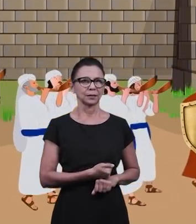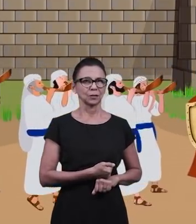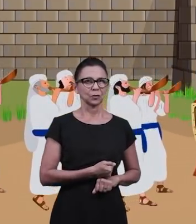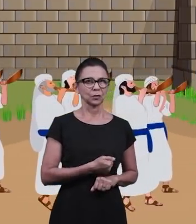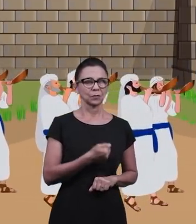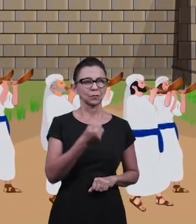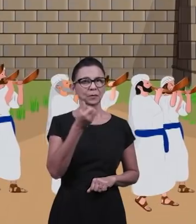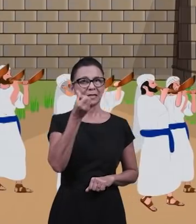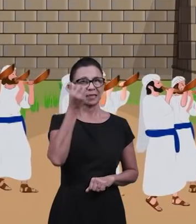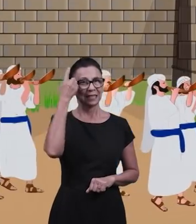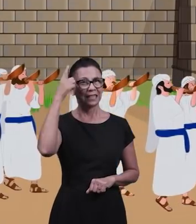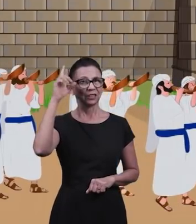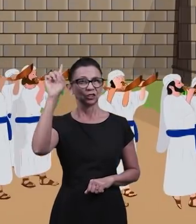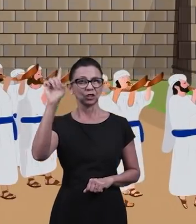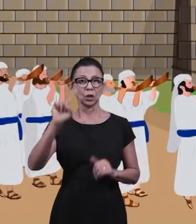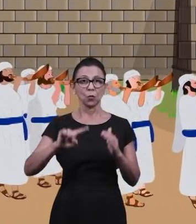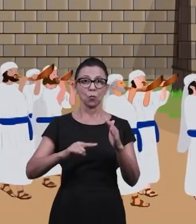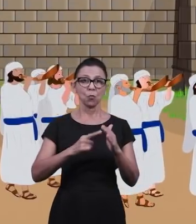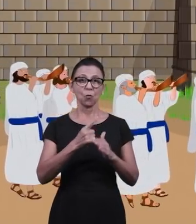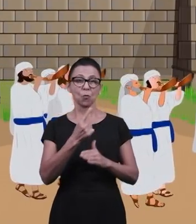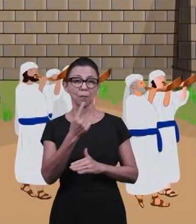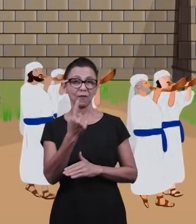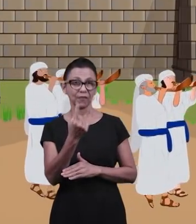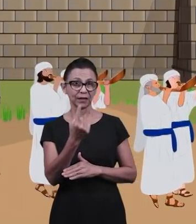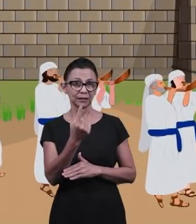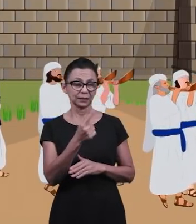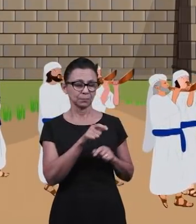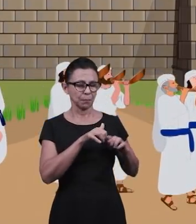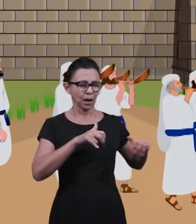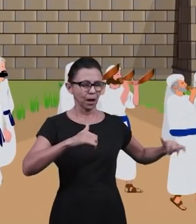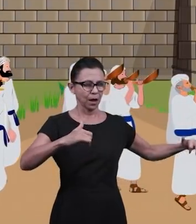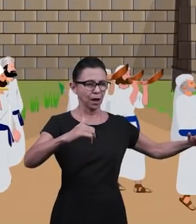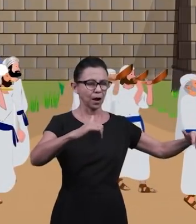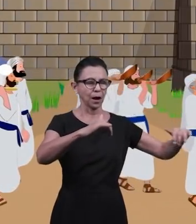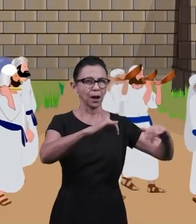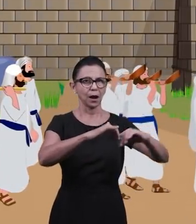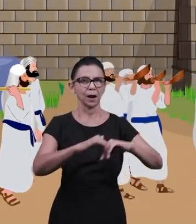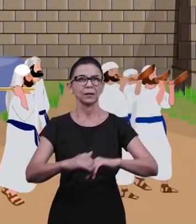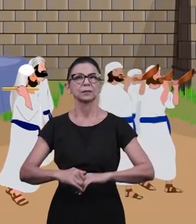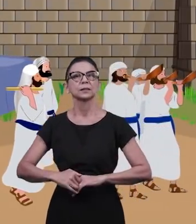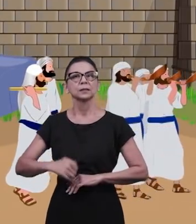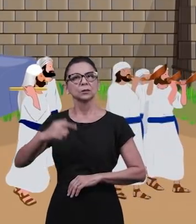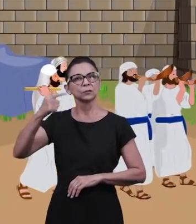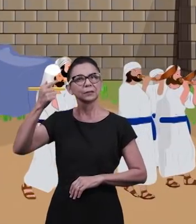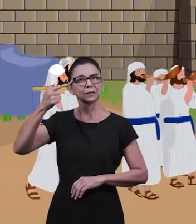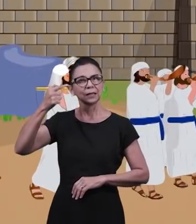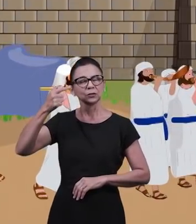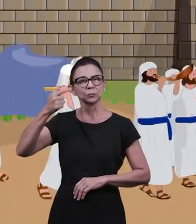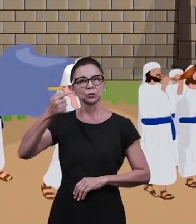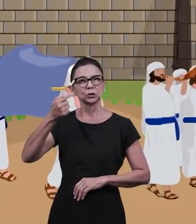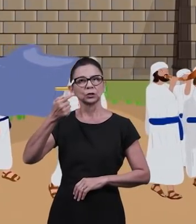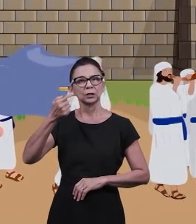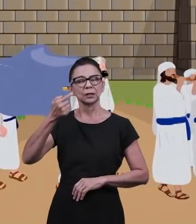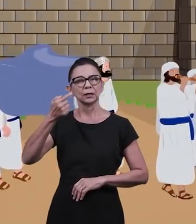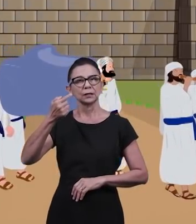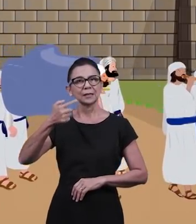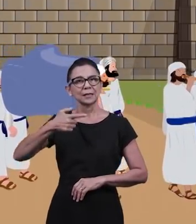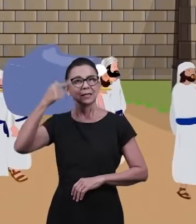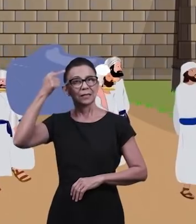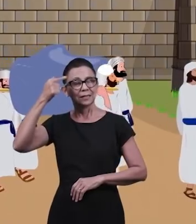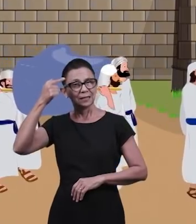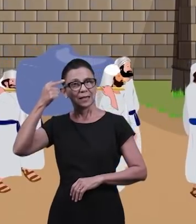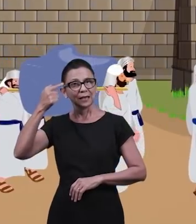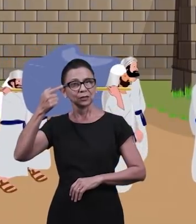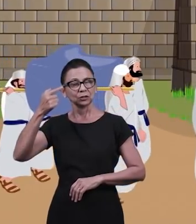rodear uma vez ao dia e no 7º dia ia rodear 7 vezes. E depois iria um